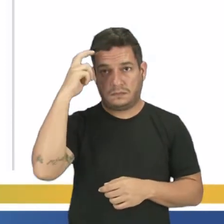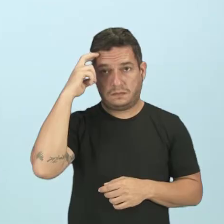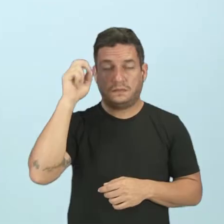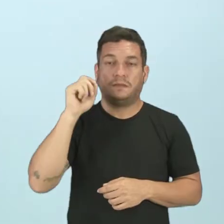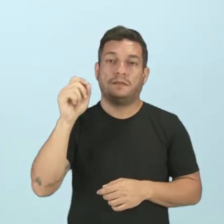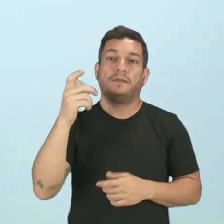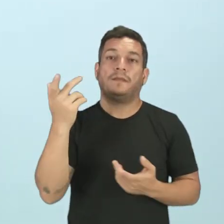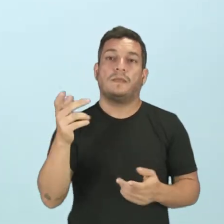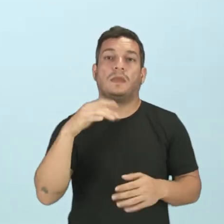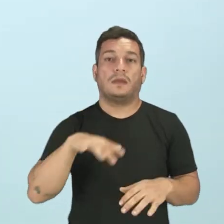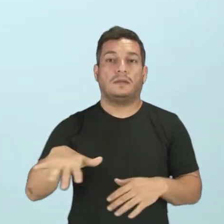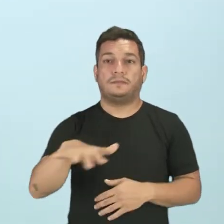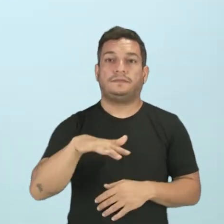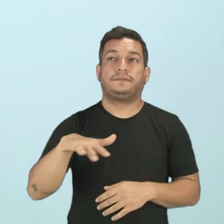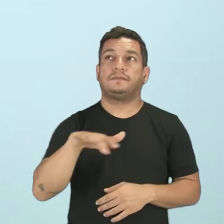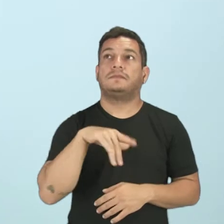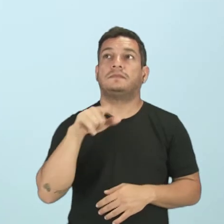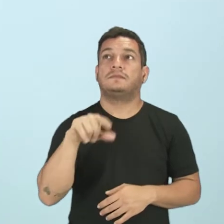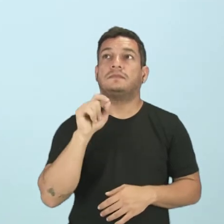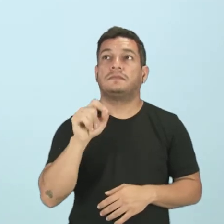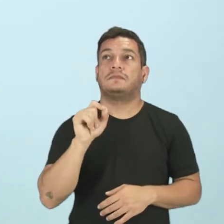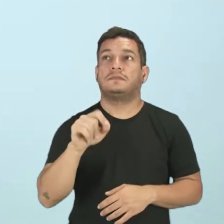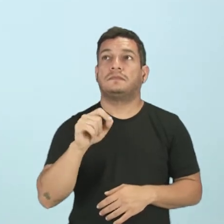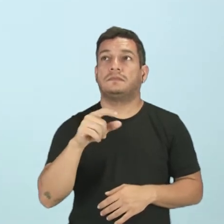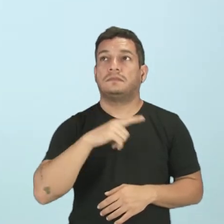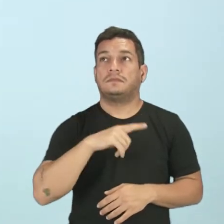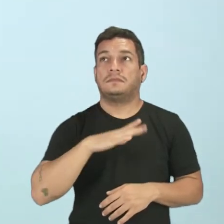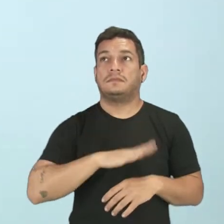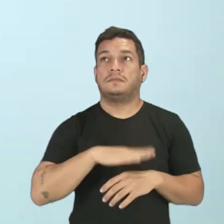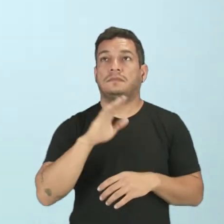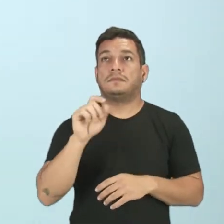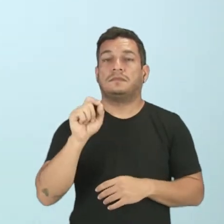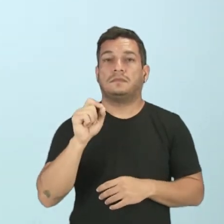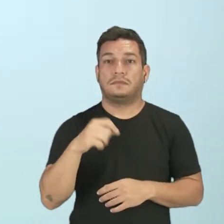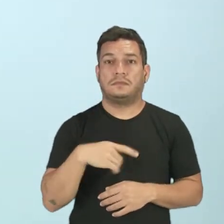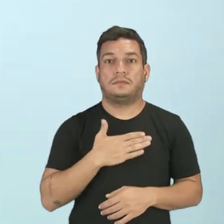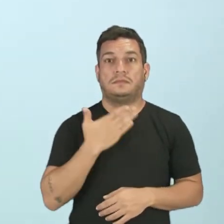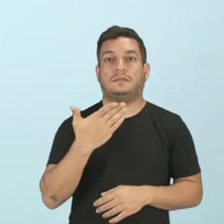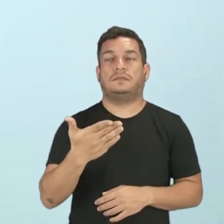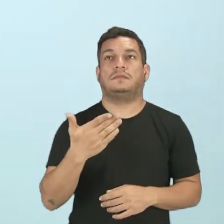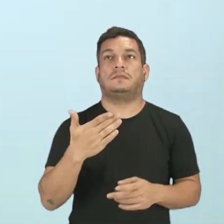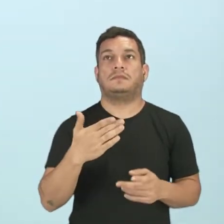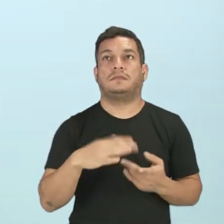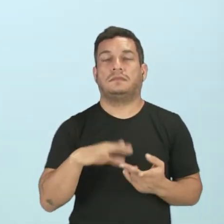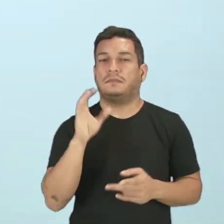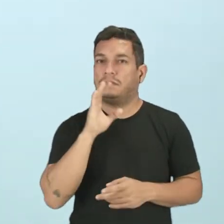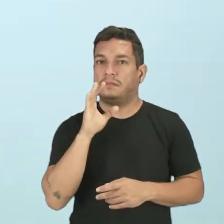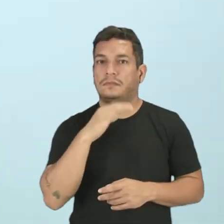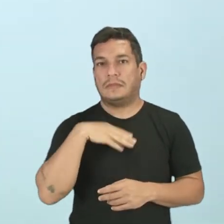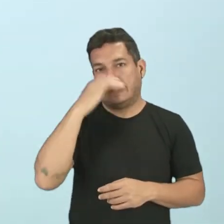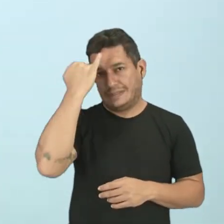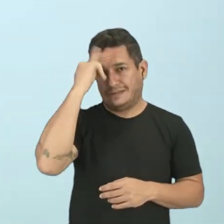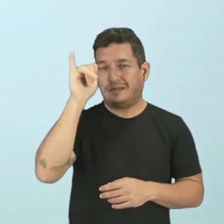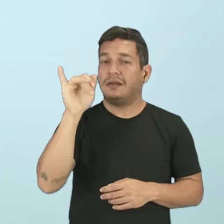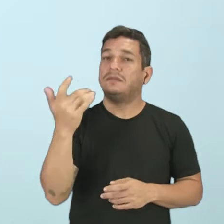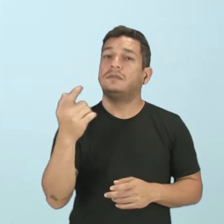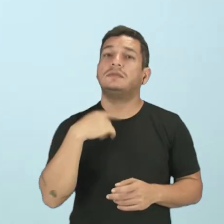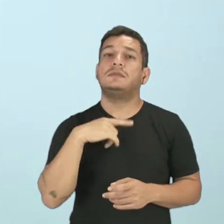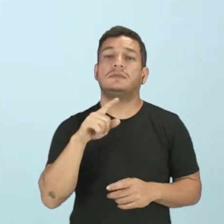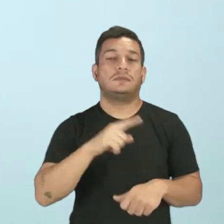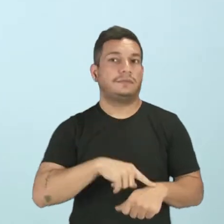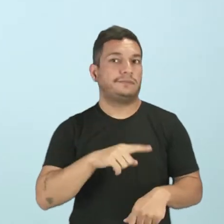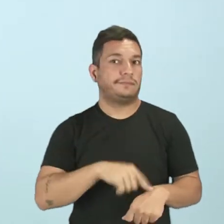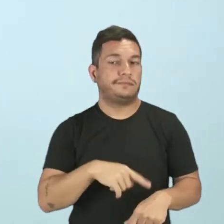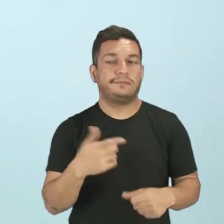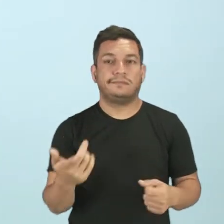essa cultura de massa é aquela cultura que é mais de sopetão. É aquela coisa que é criada, muitas vezes de uma hora